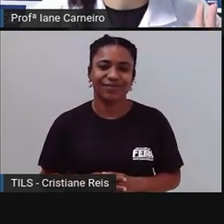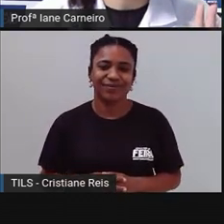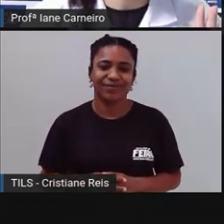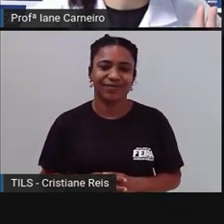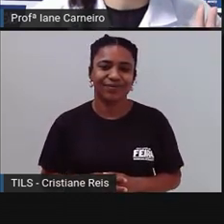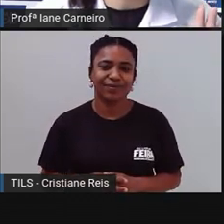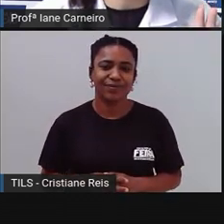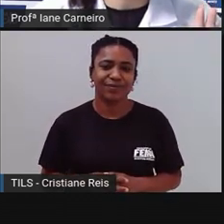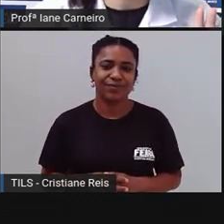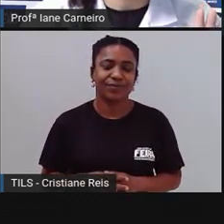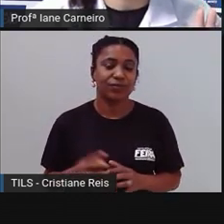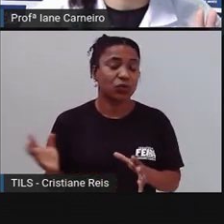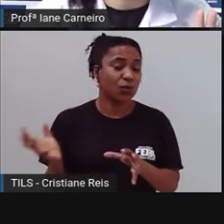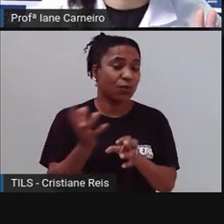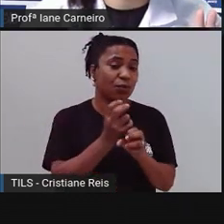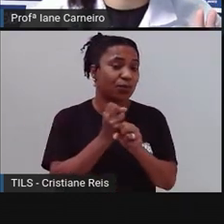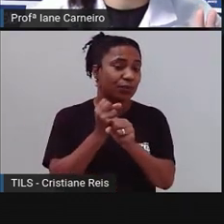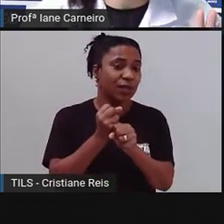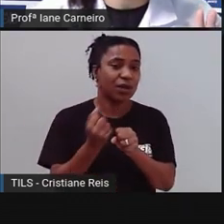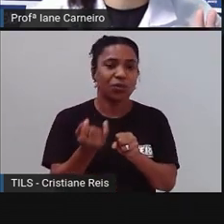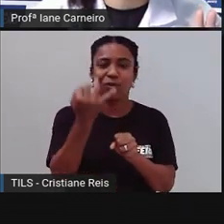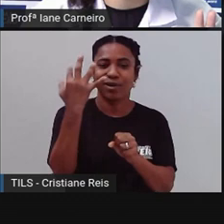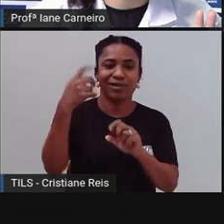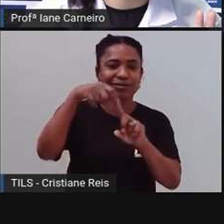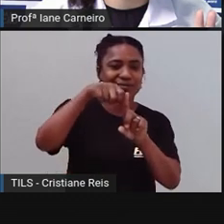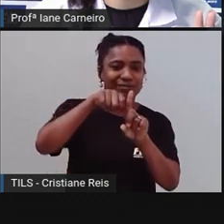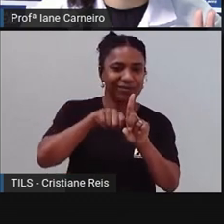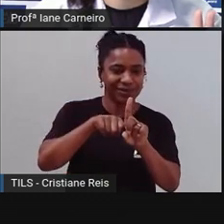os carrinhos, depois a gente vai contar. Beleza?